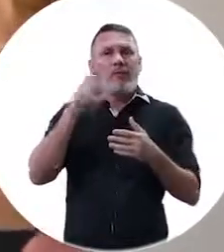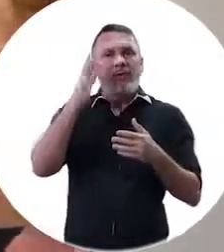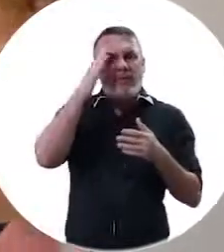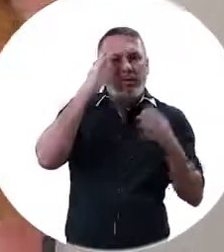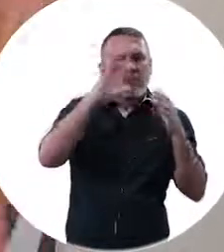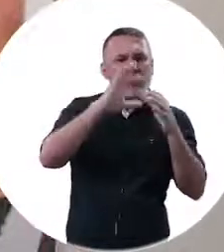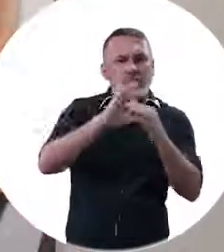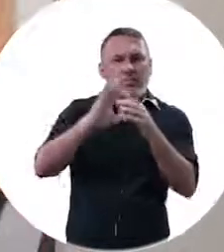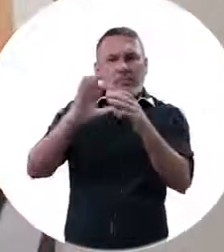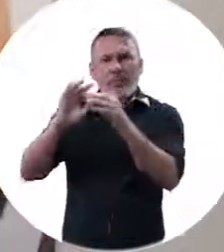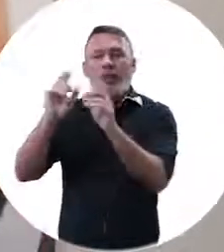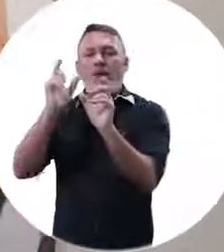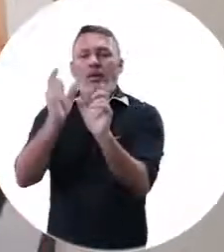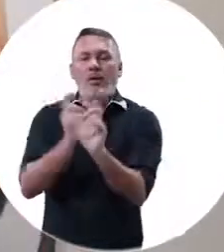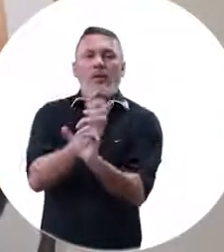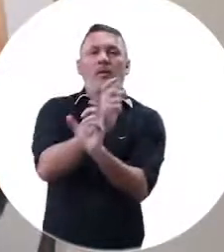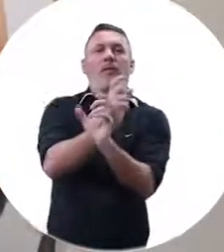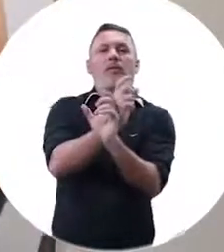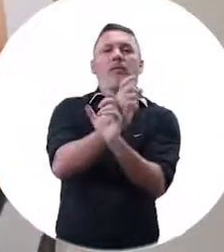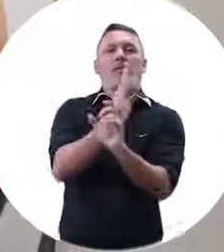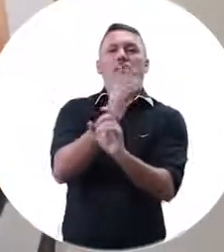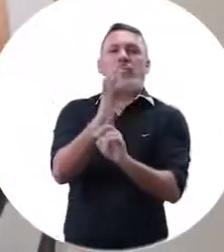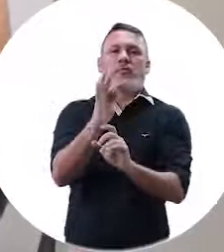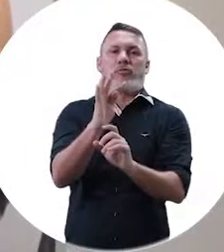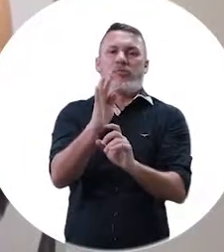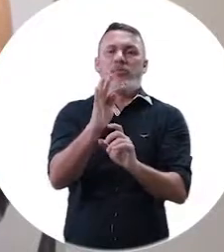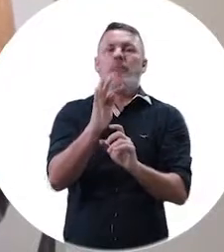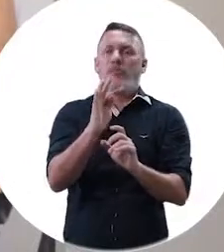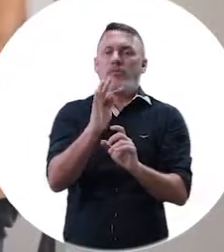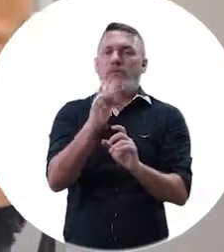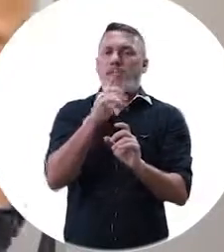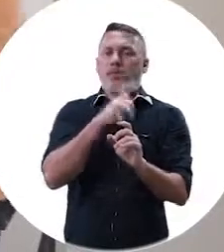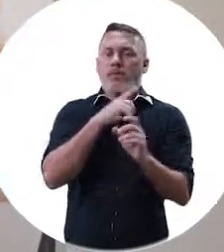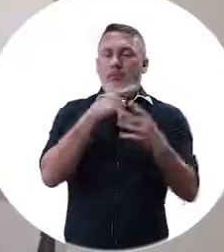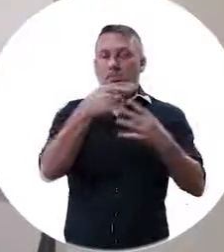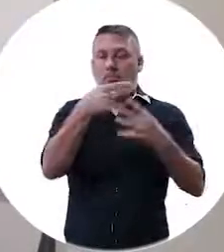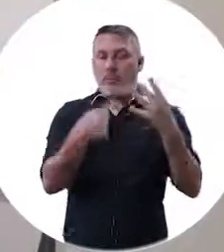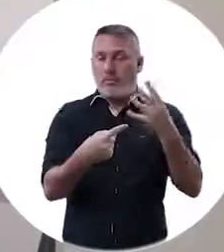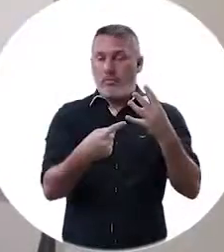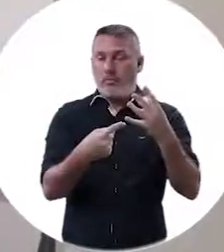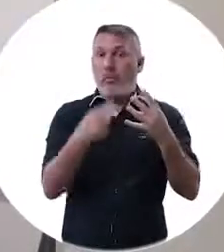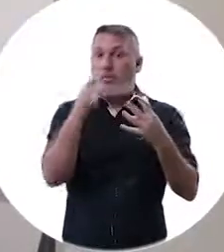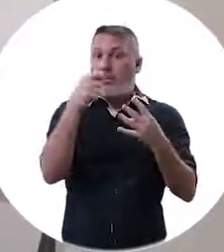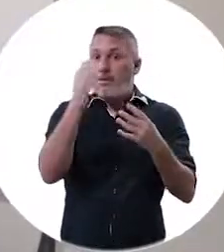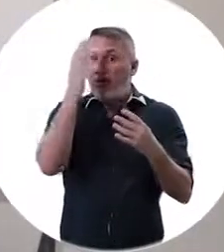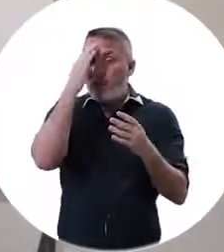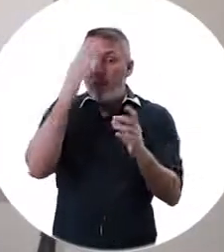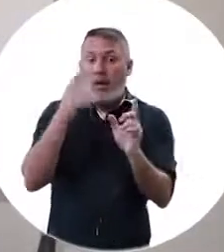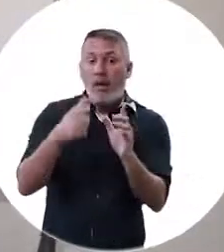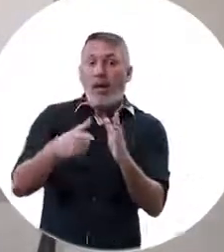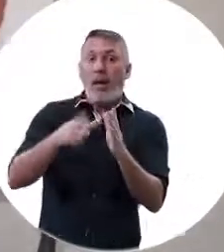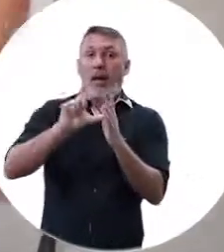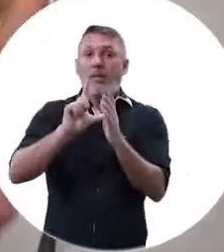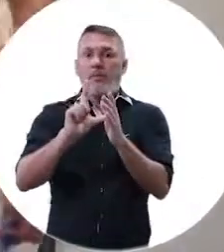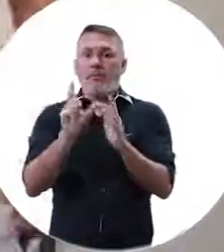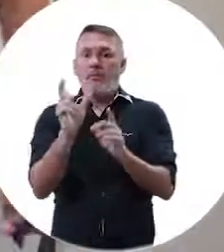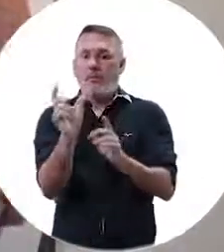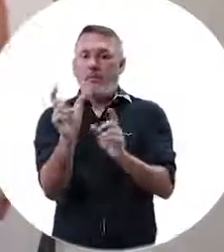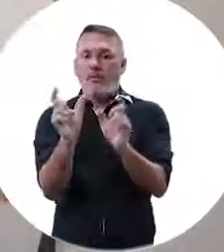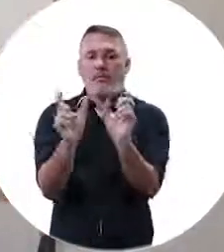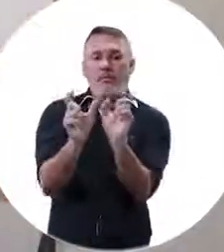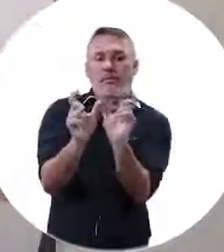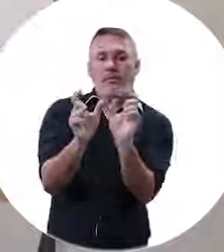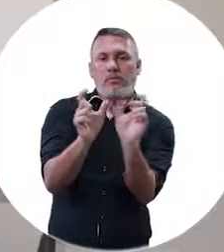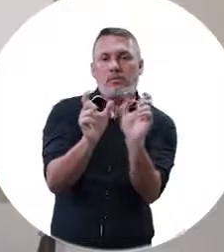na cadeia principal, quando você selecionar, o prefixo vai ser but. Esses 4 primeiros prefixos é o que você